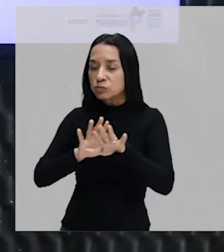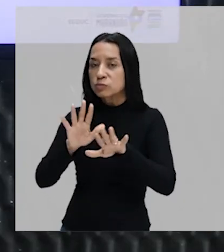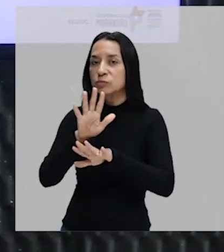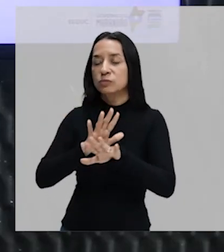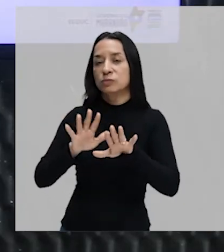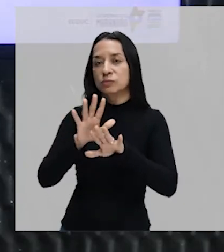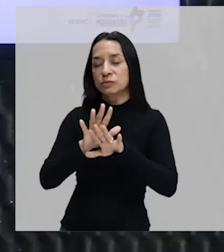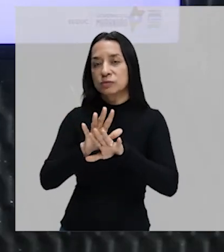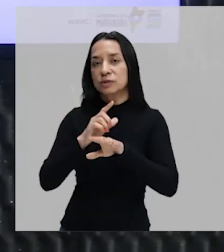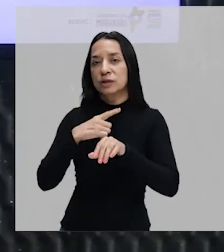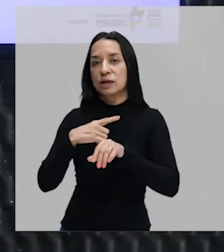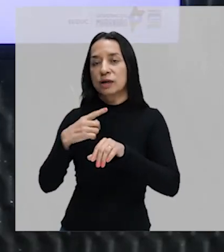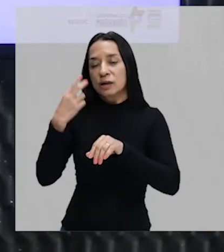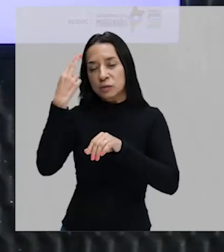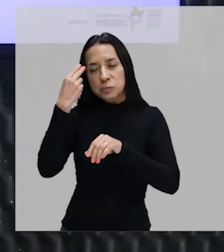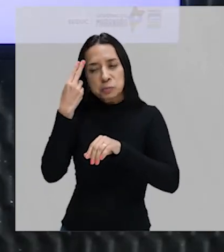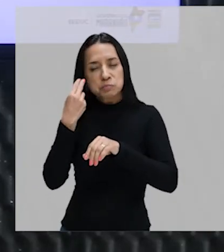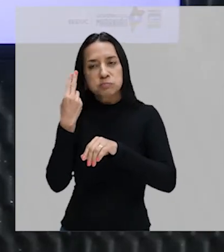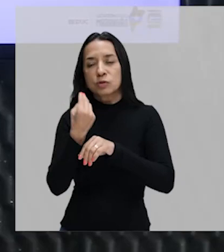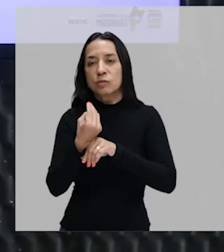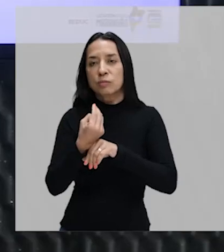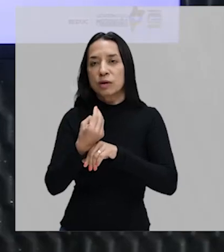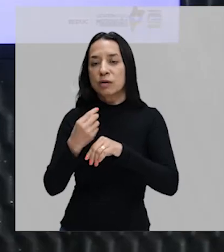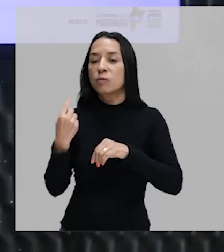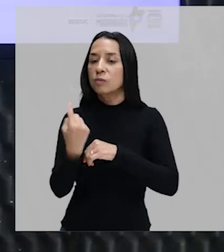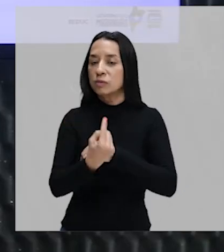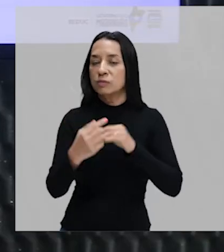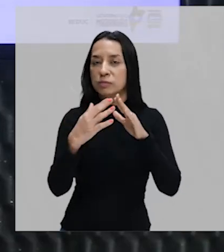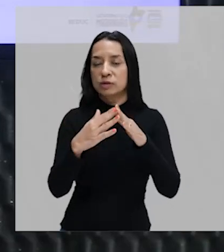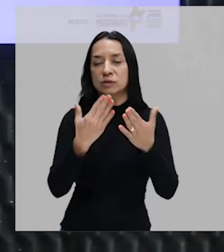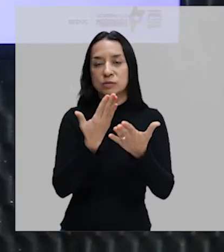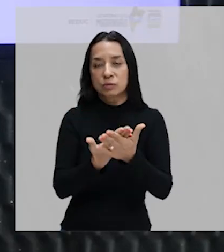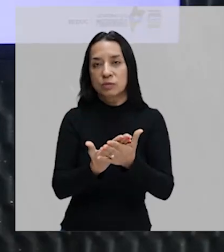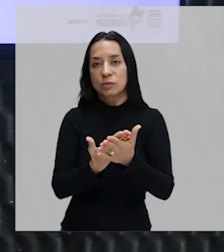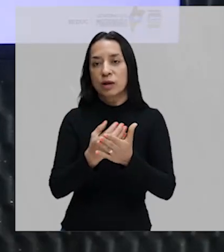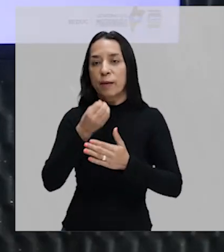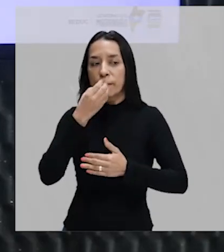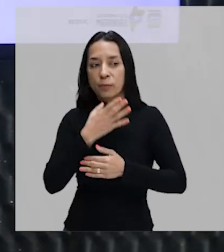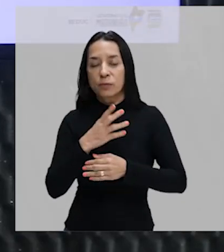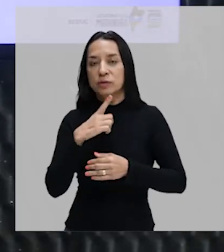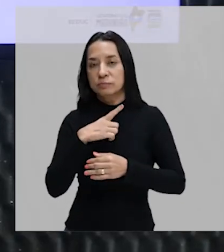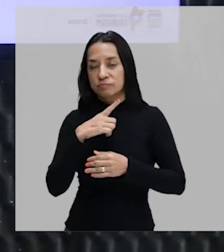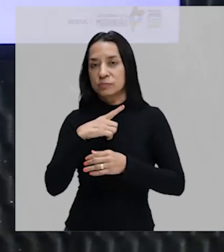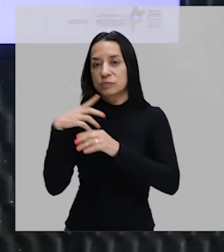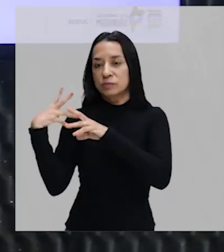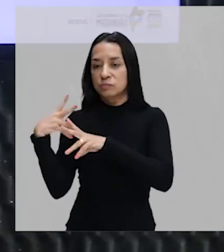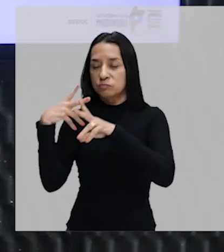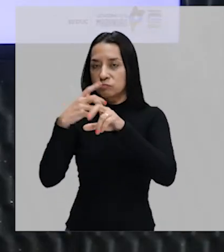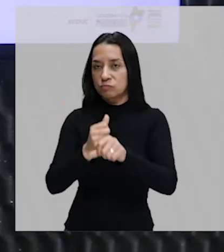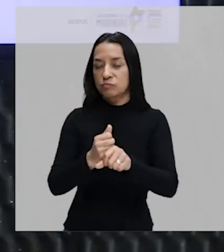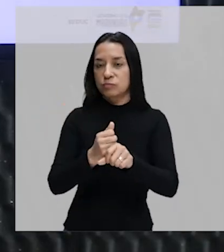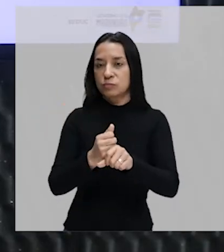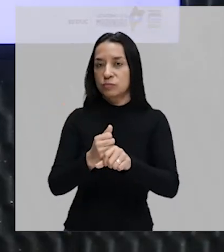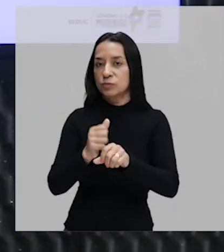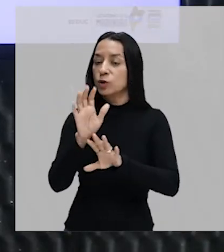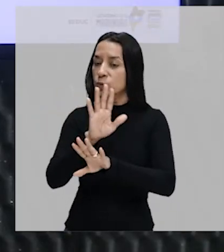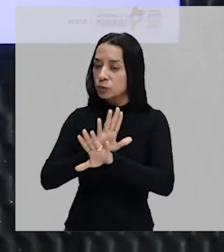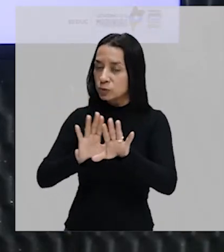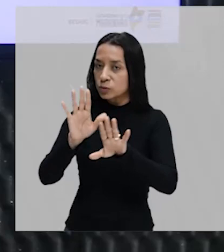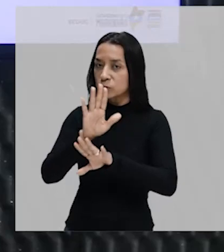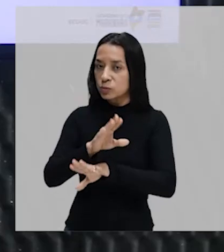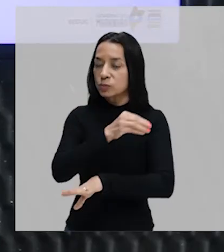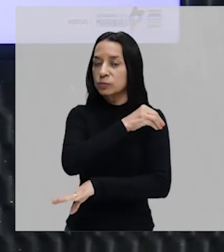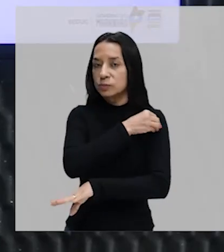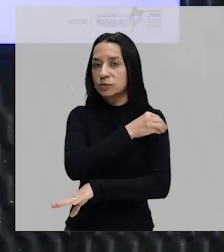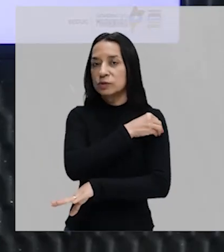você já está indo para a escola, mas é bom que você tenha um reforço. Tá certo, galera? E se cuide. Álcool